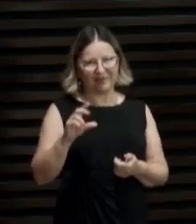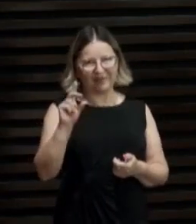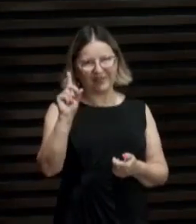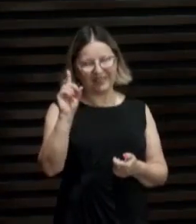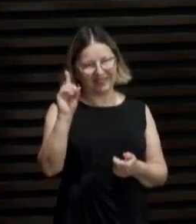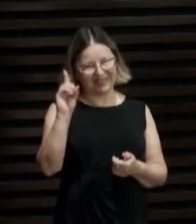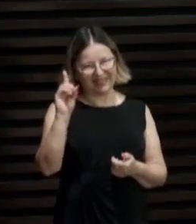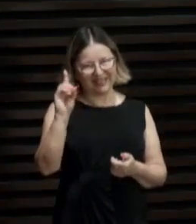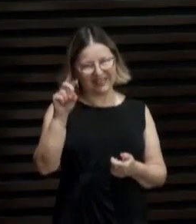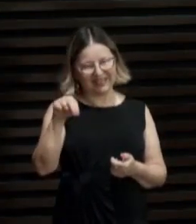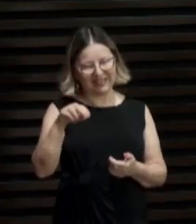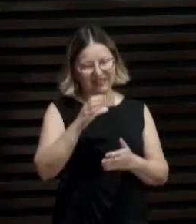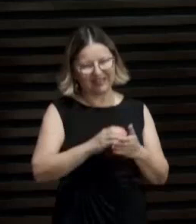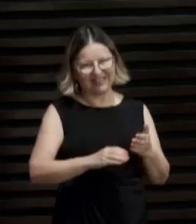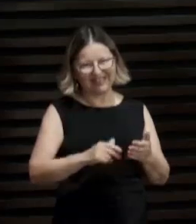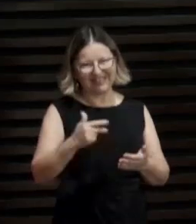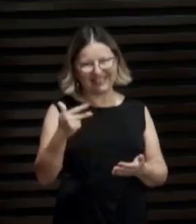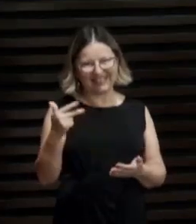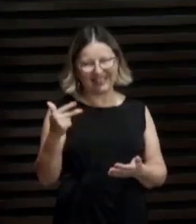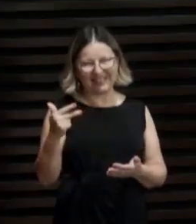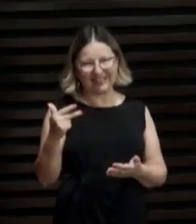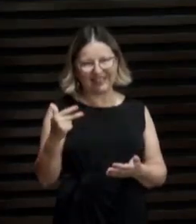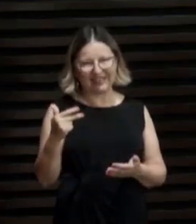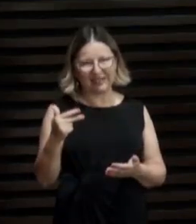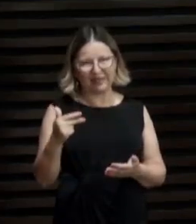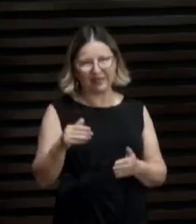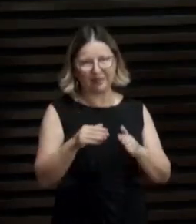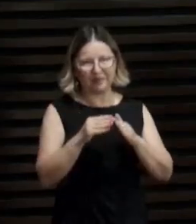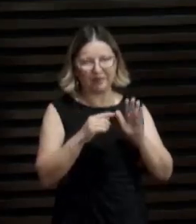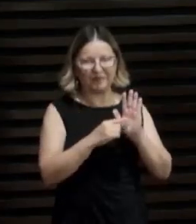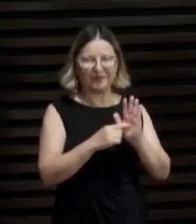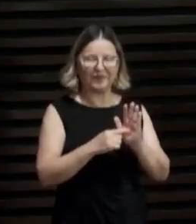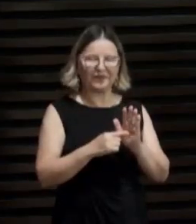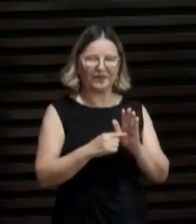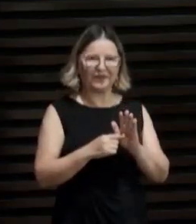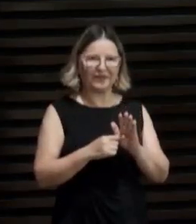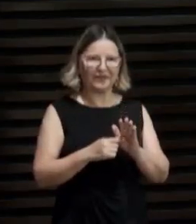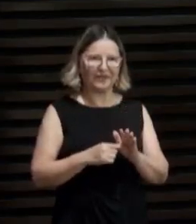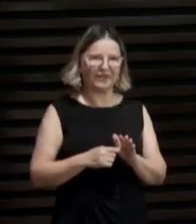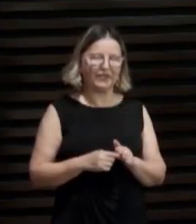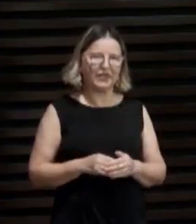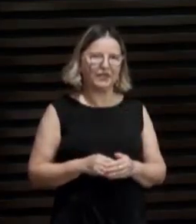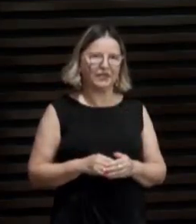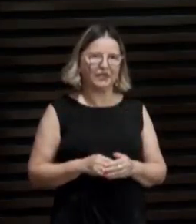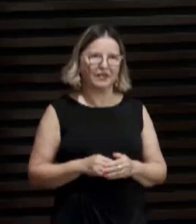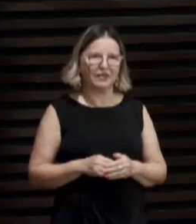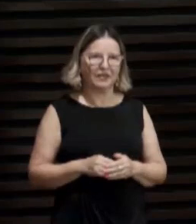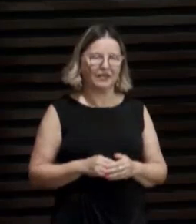3, abre lá para nós, por favor, para que nós vejamos esse texto, onde o